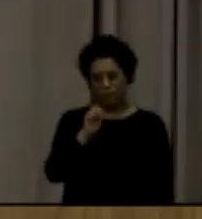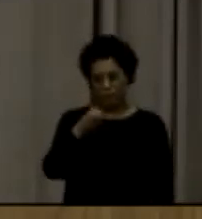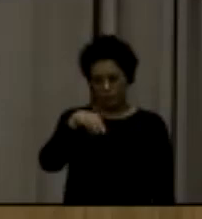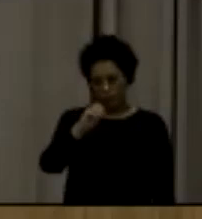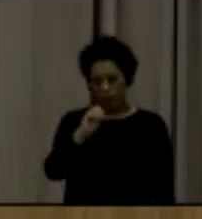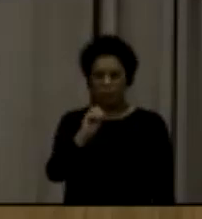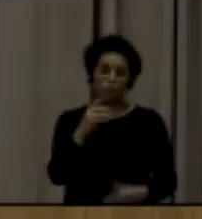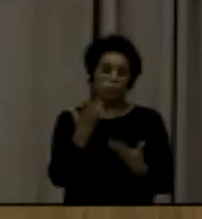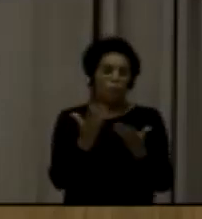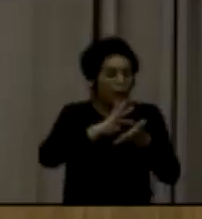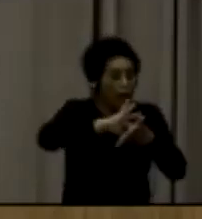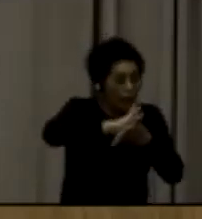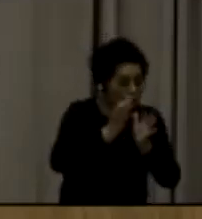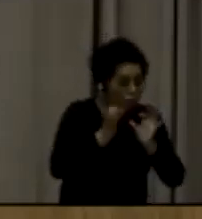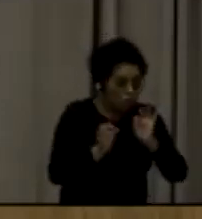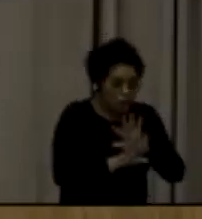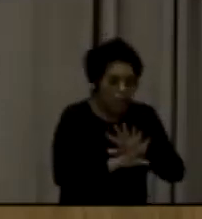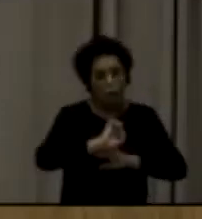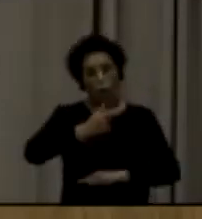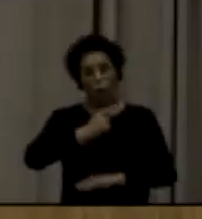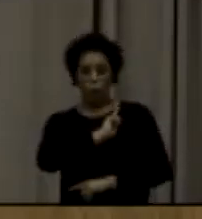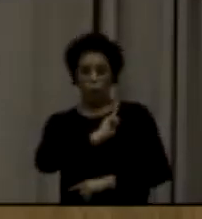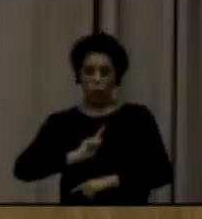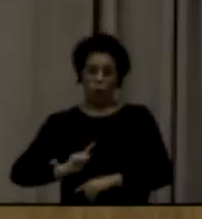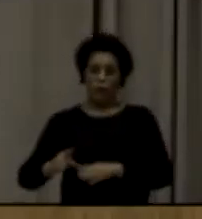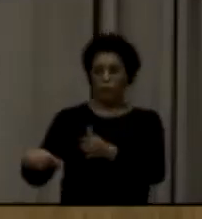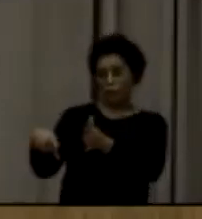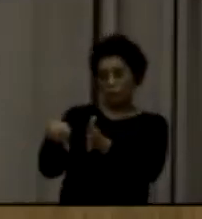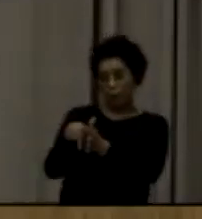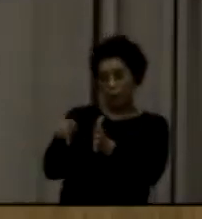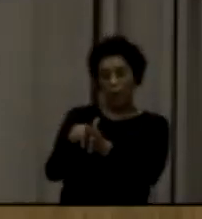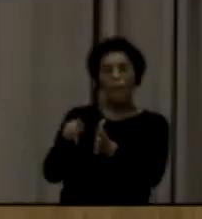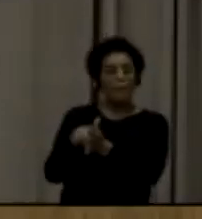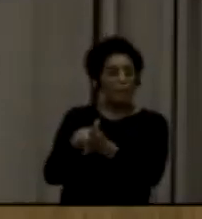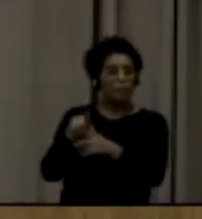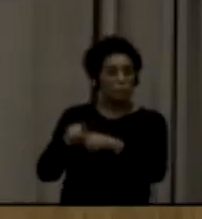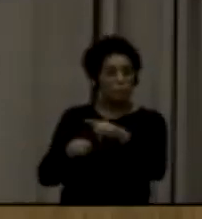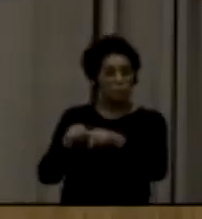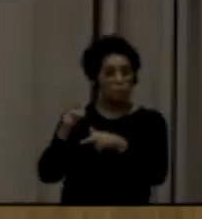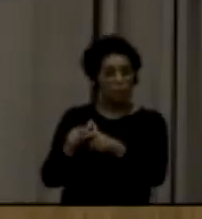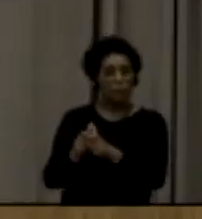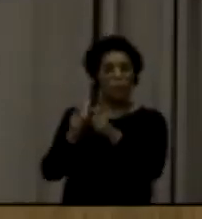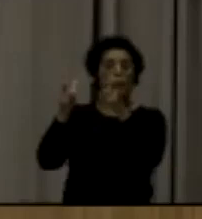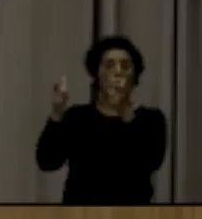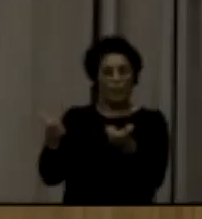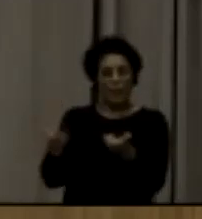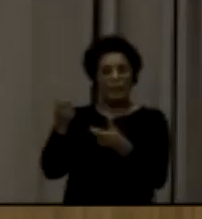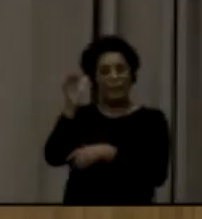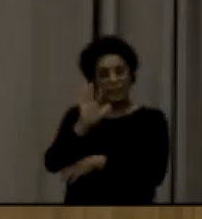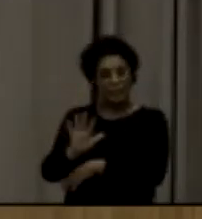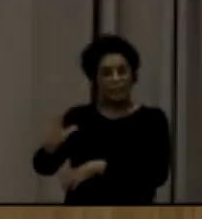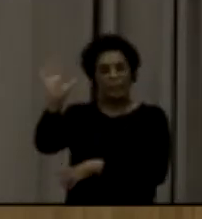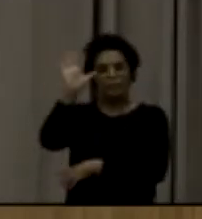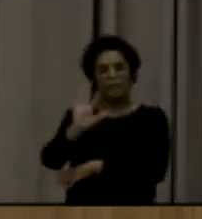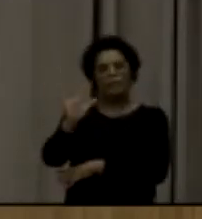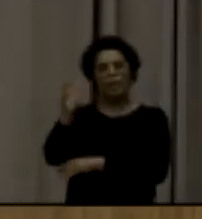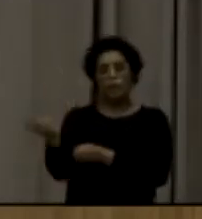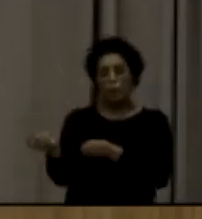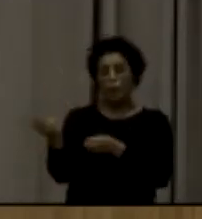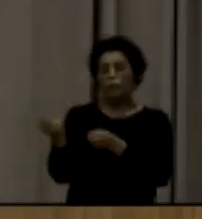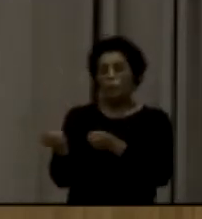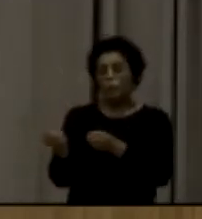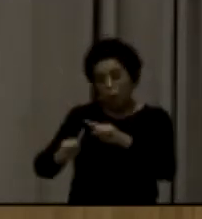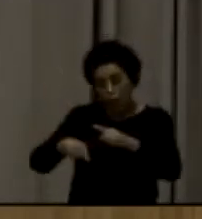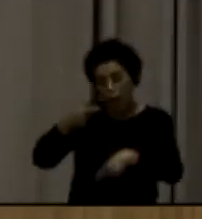um governo que faça dele mesmo os seus bens ou os seus grandes bens nacionais, podendo